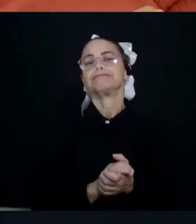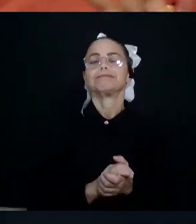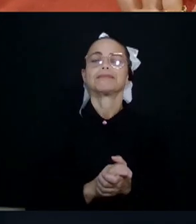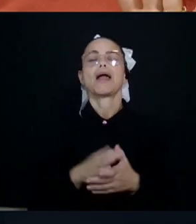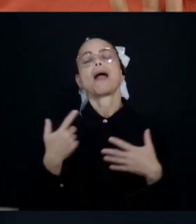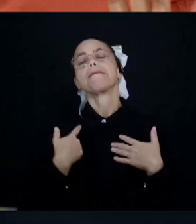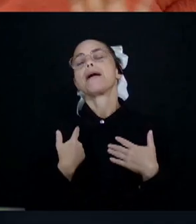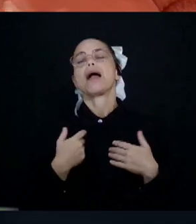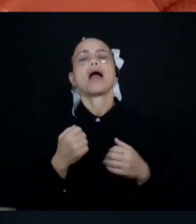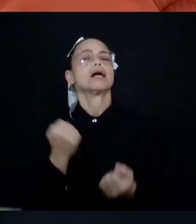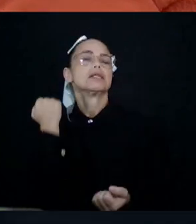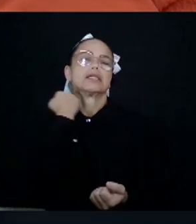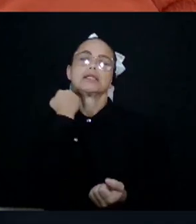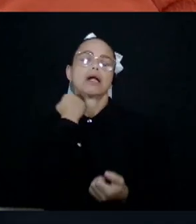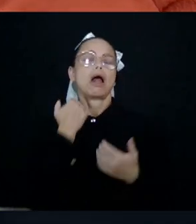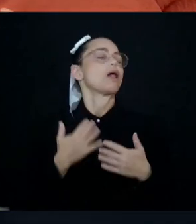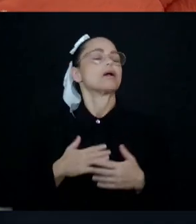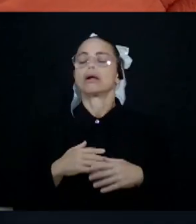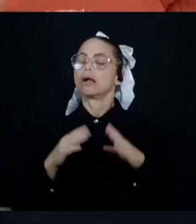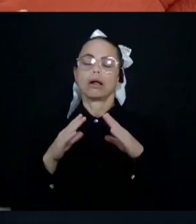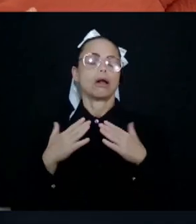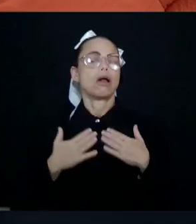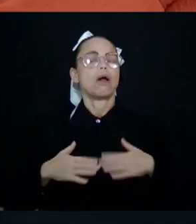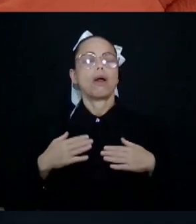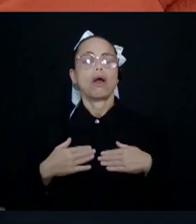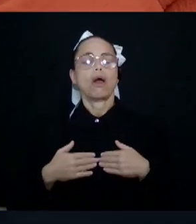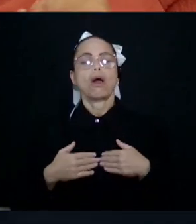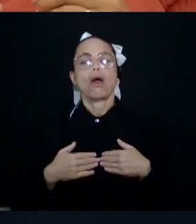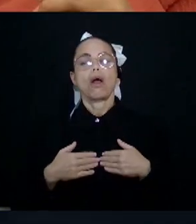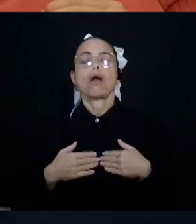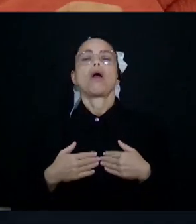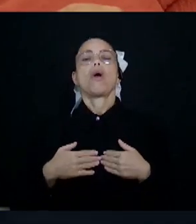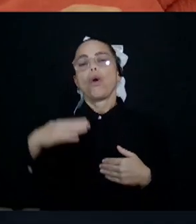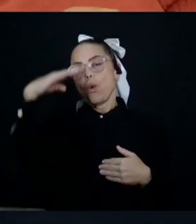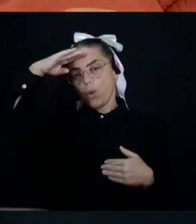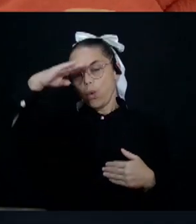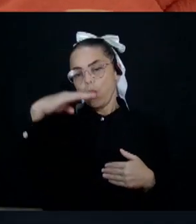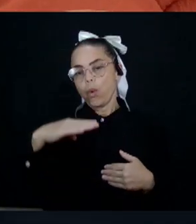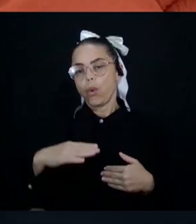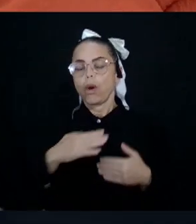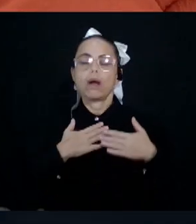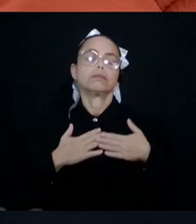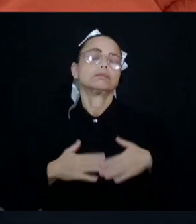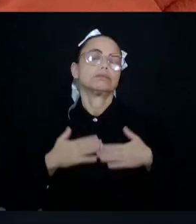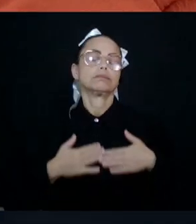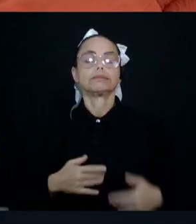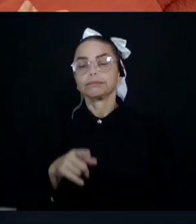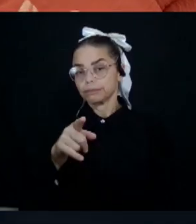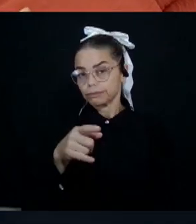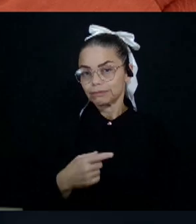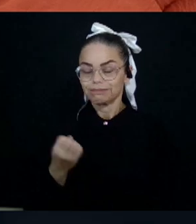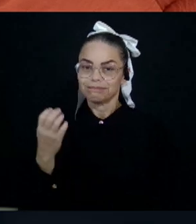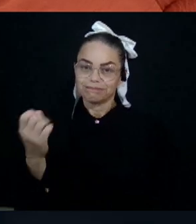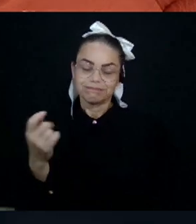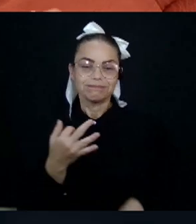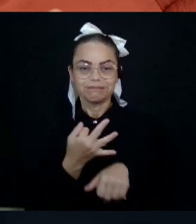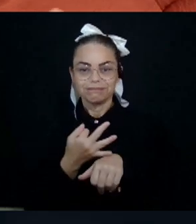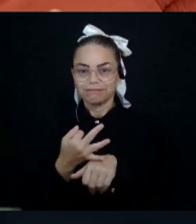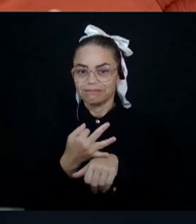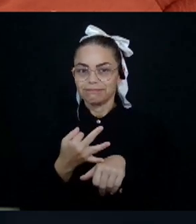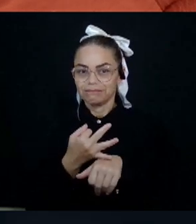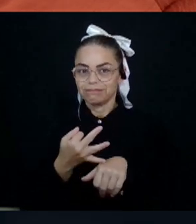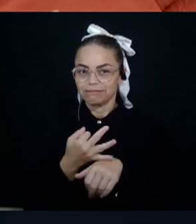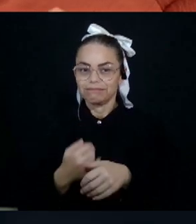acalmar a mente, o corpo e o coração. E aí, nessas viagens que você faz aí de férias,